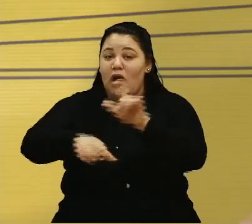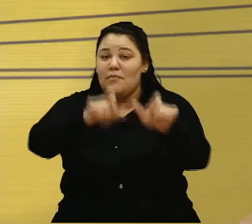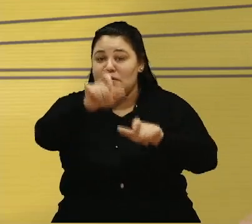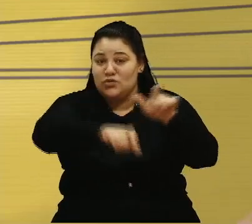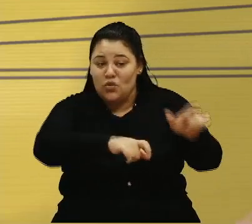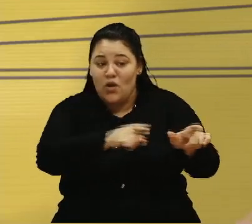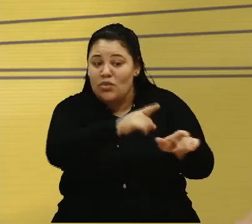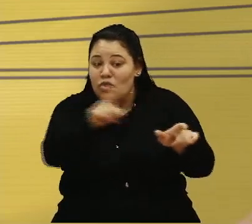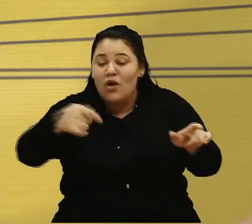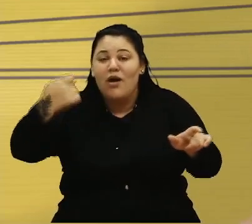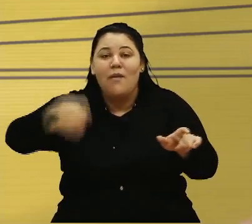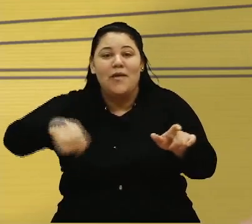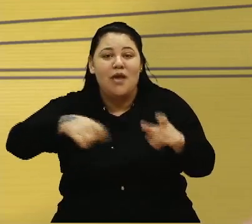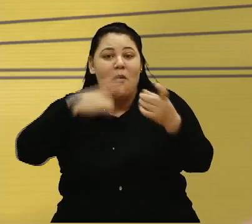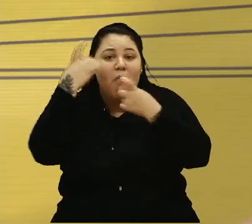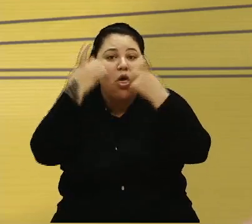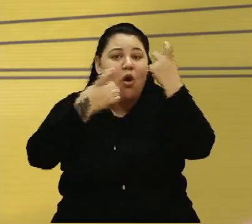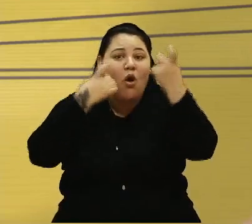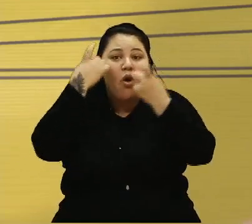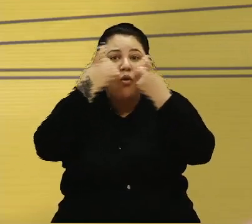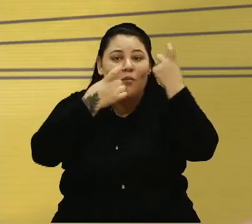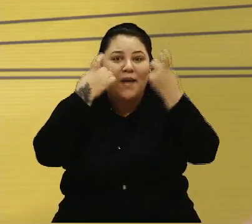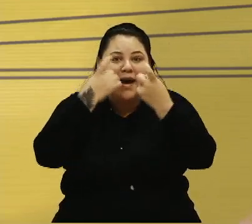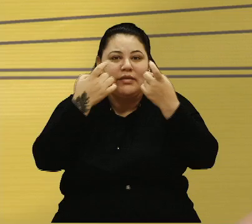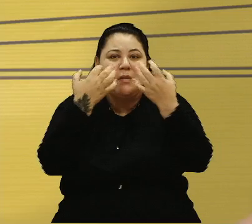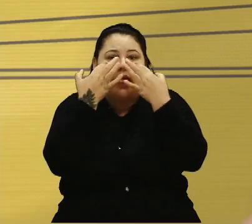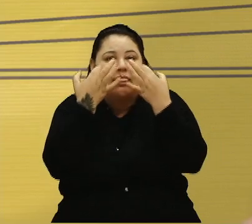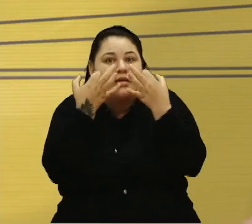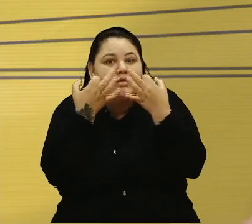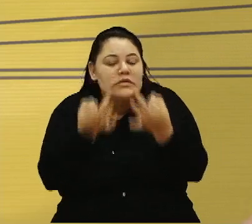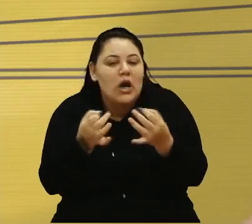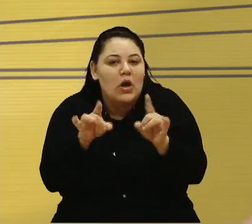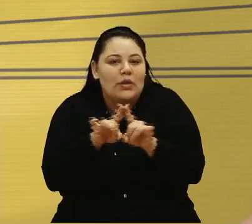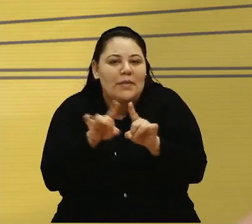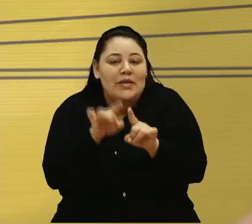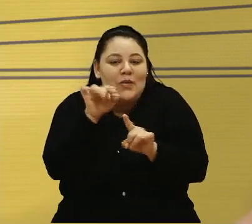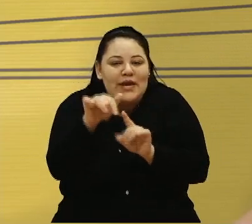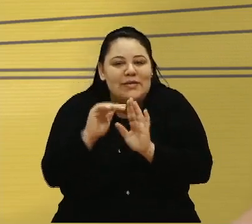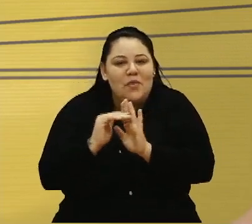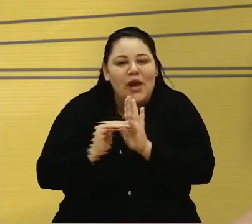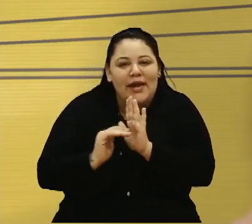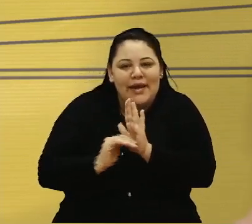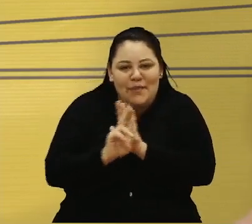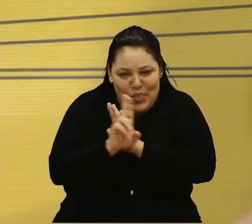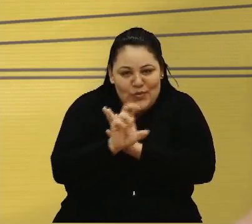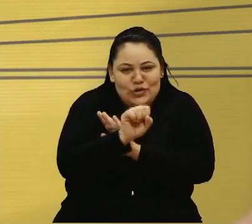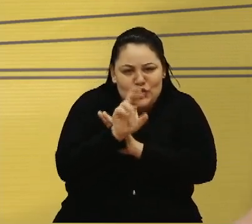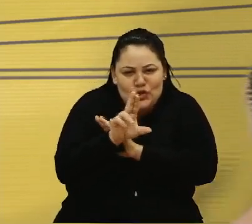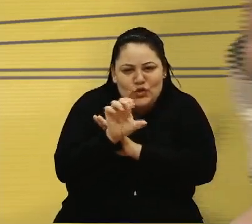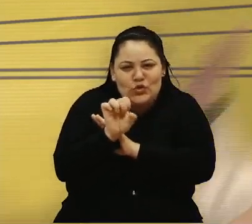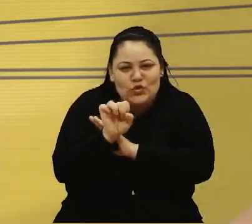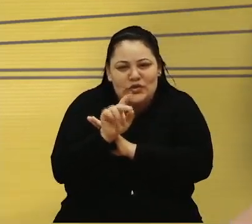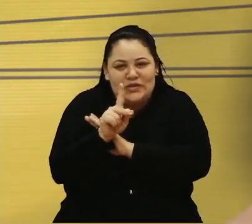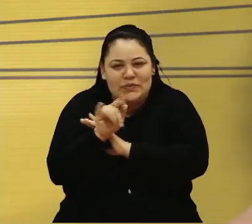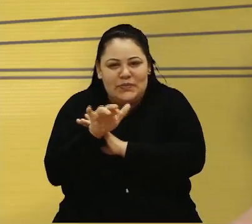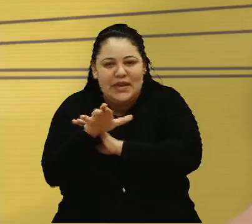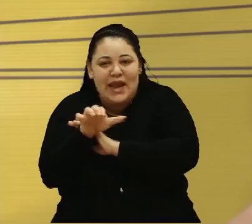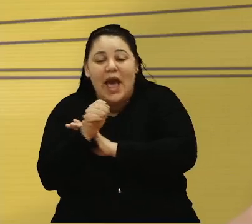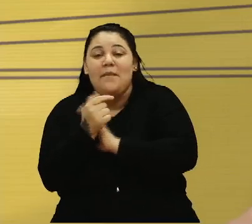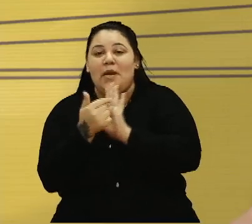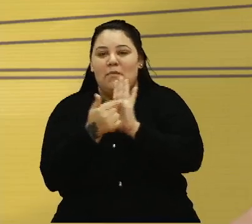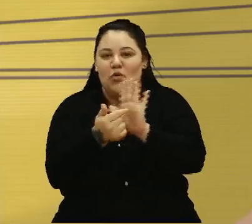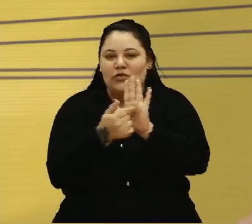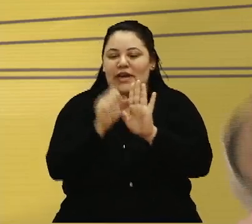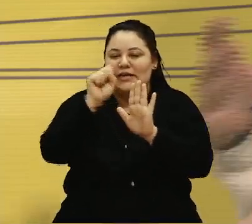que estar preocupados, temos que estar atentos. Então, o Suspira ele vem para trazer isso, para mostrar que a gente existe, para mostrar que esse